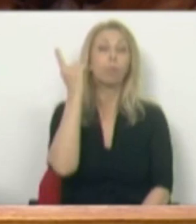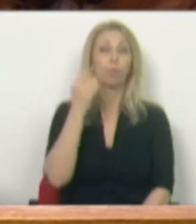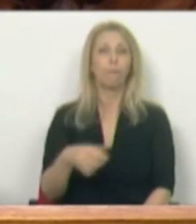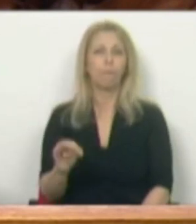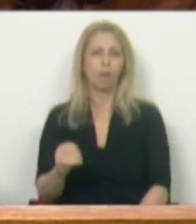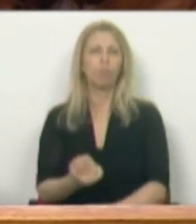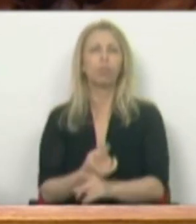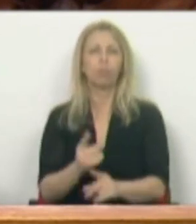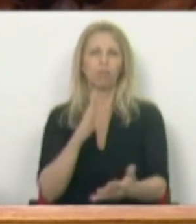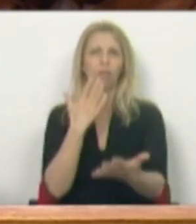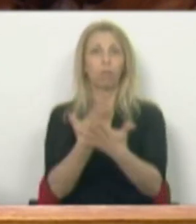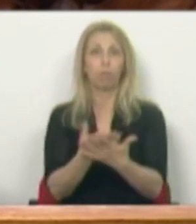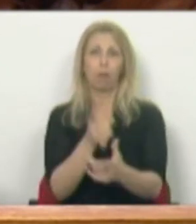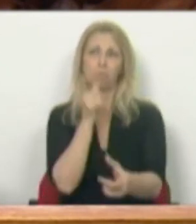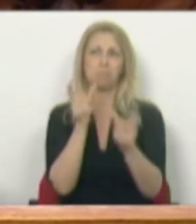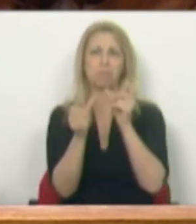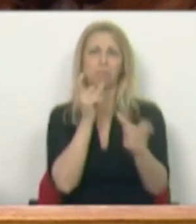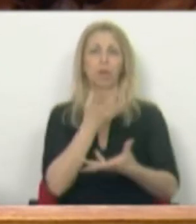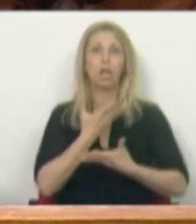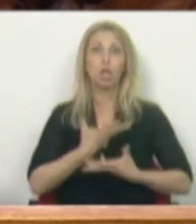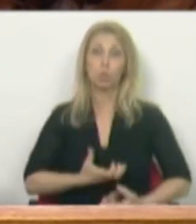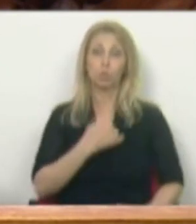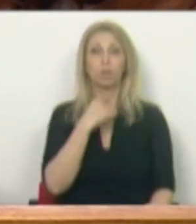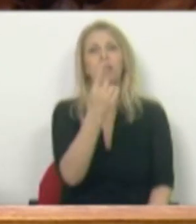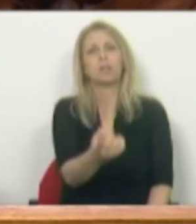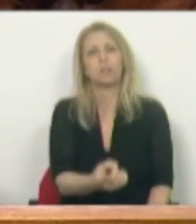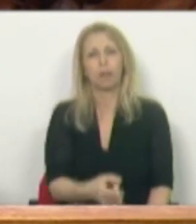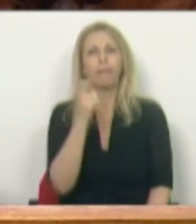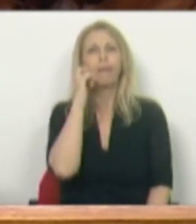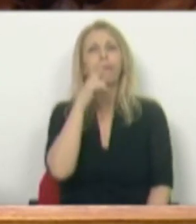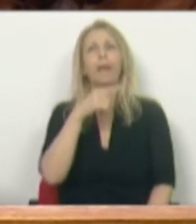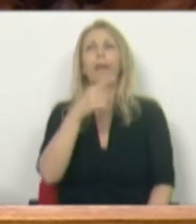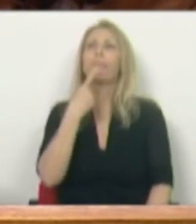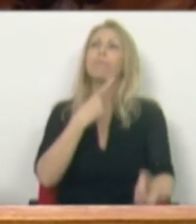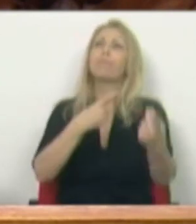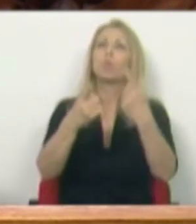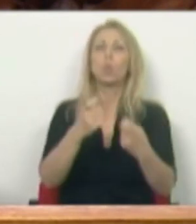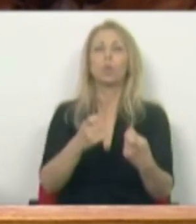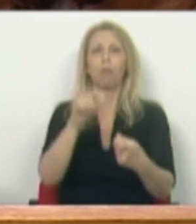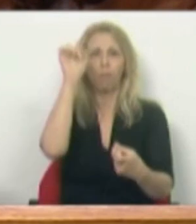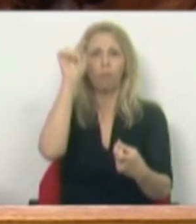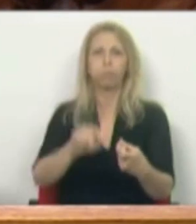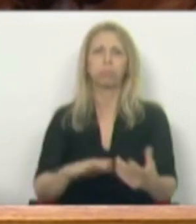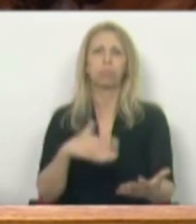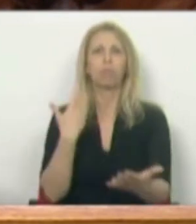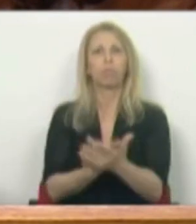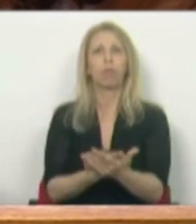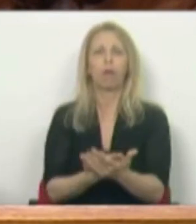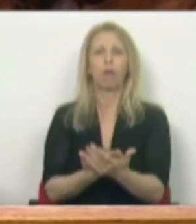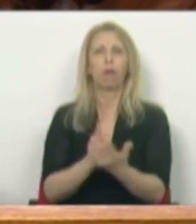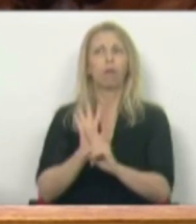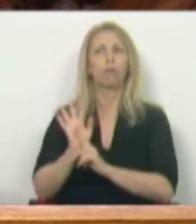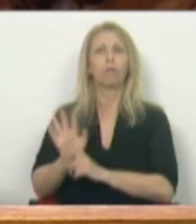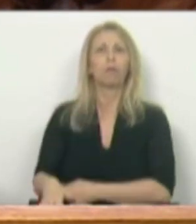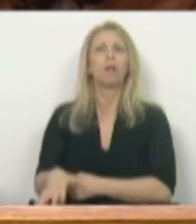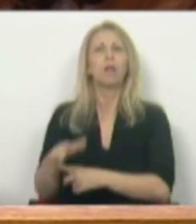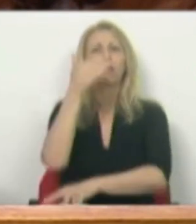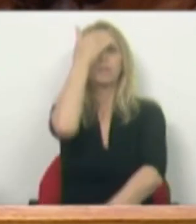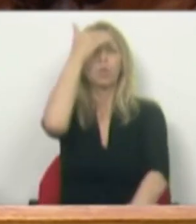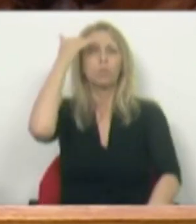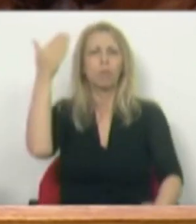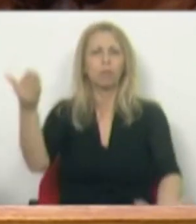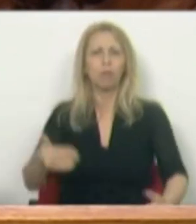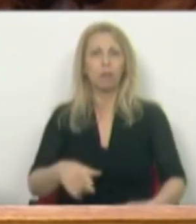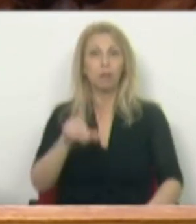insulto. Dizer que quem lhe fez perguntas começou por estigmatizar a saúde mental e as